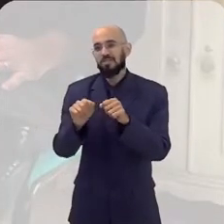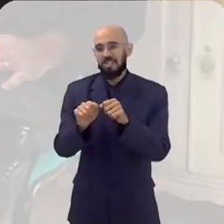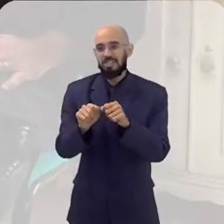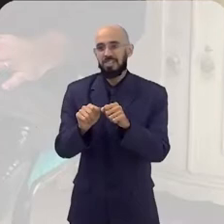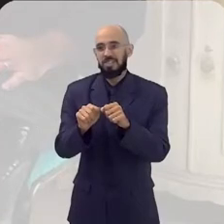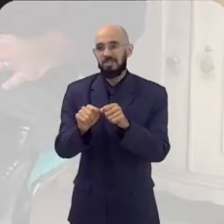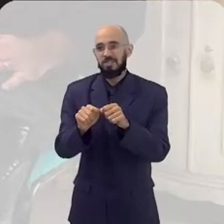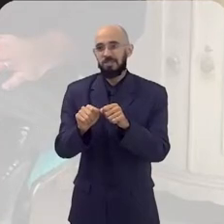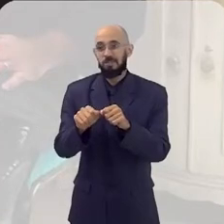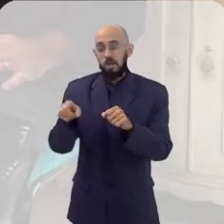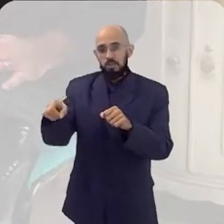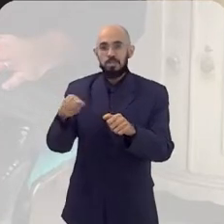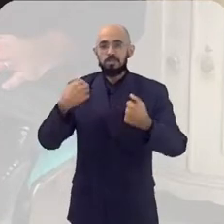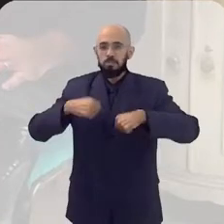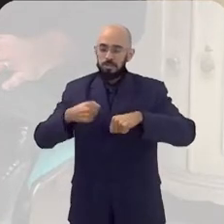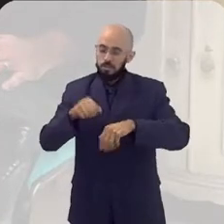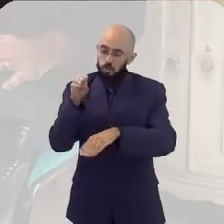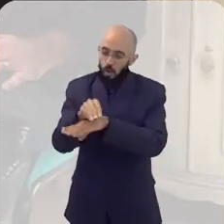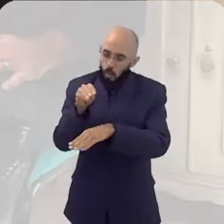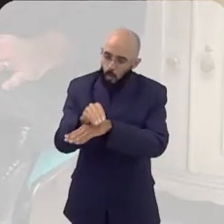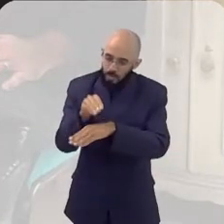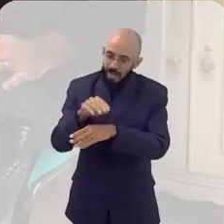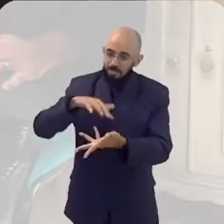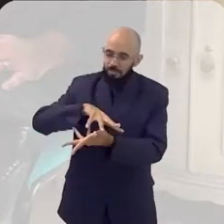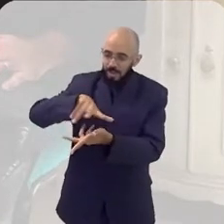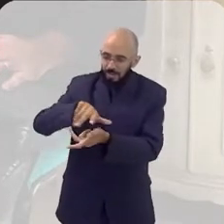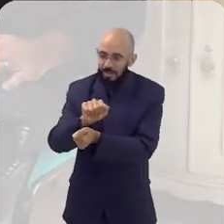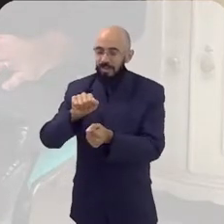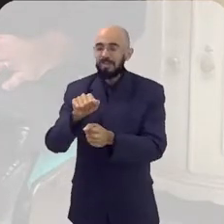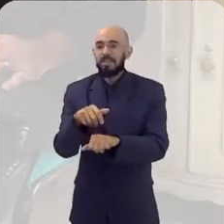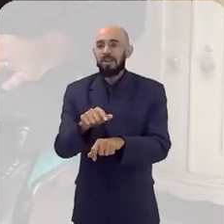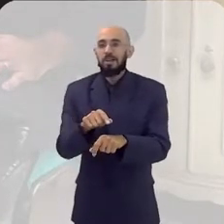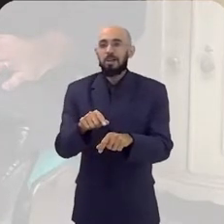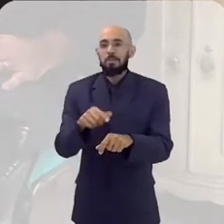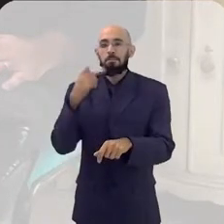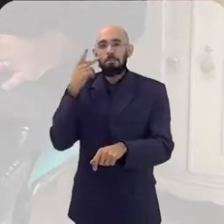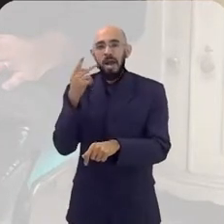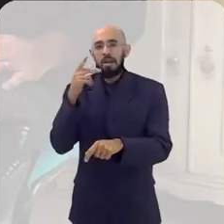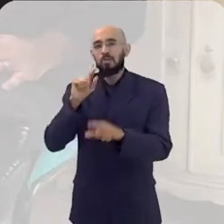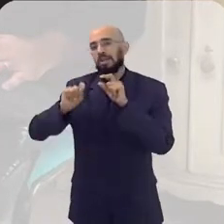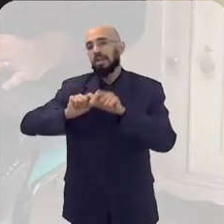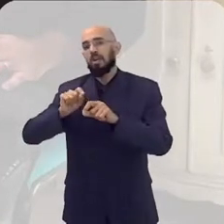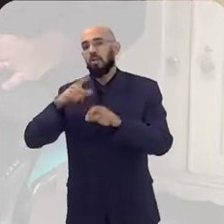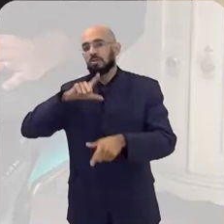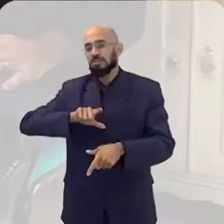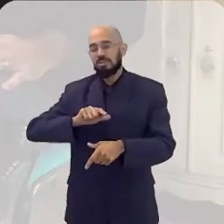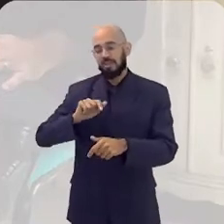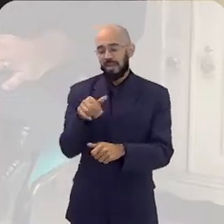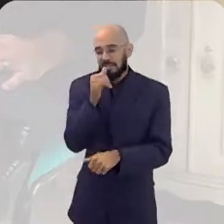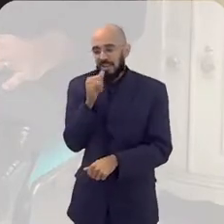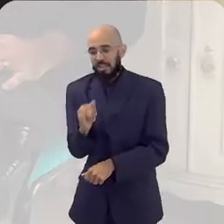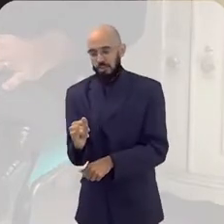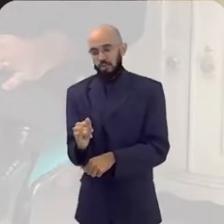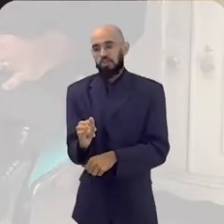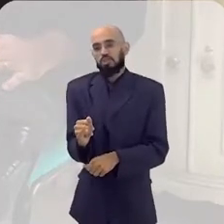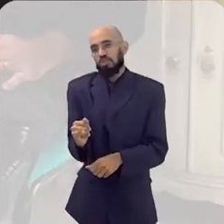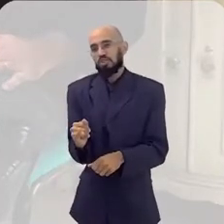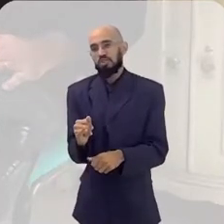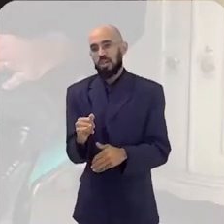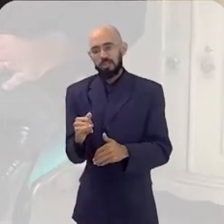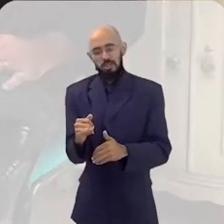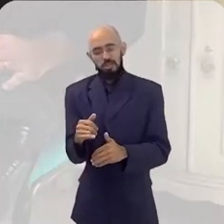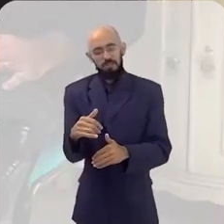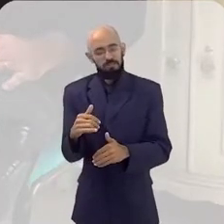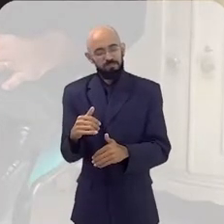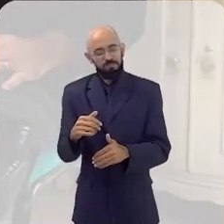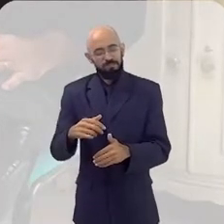fazendo. Vocês precisam da preservação do planeta para que essa energia de vocês ela